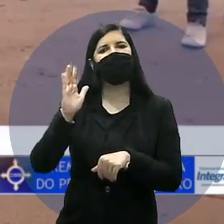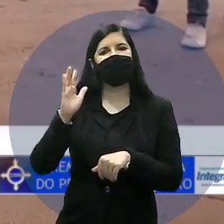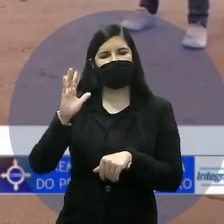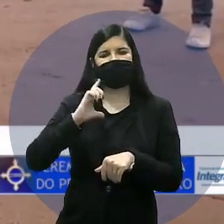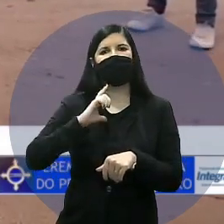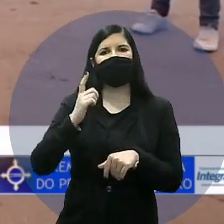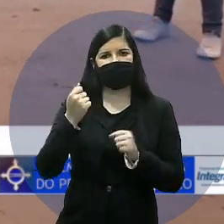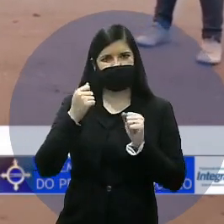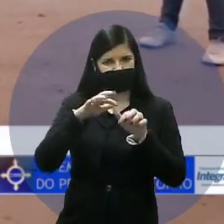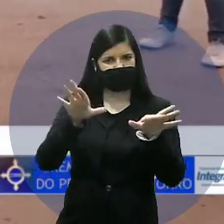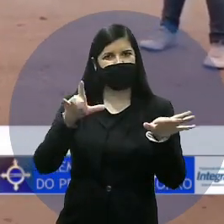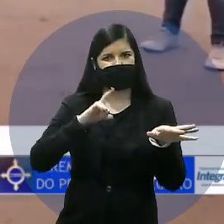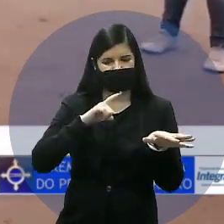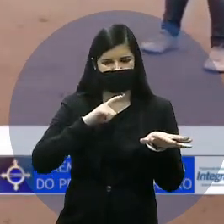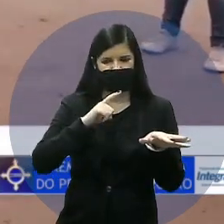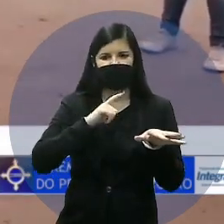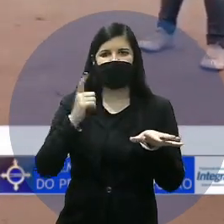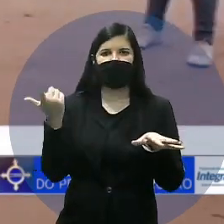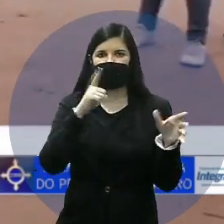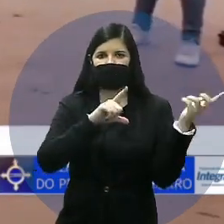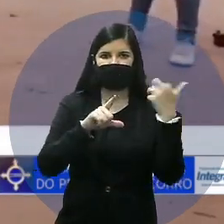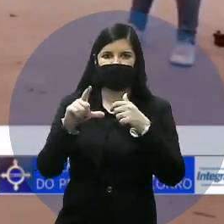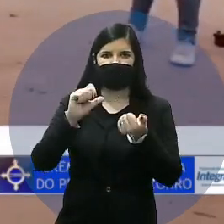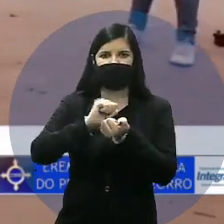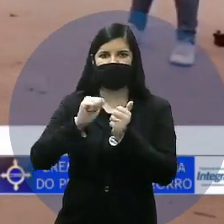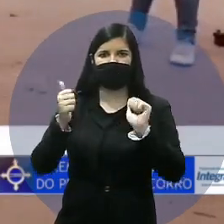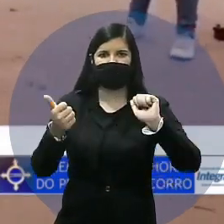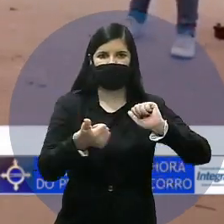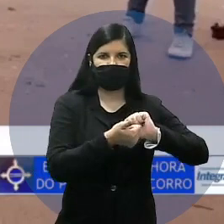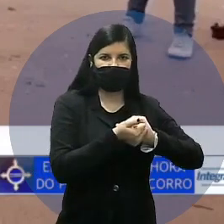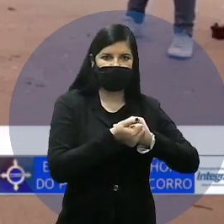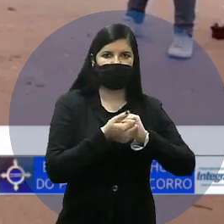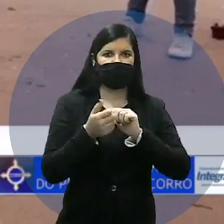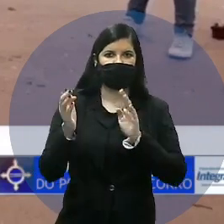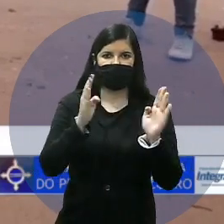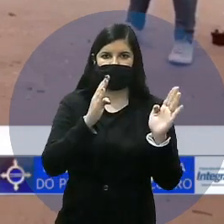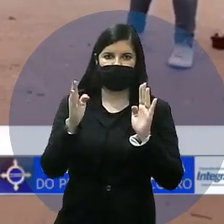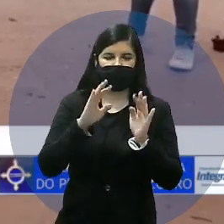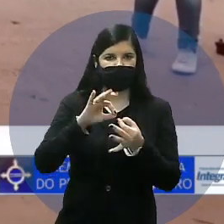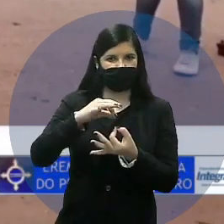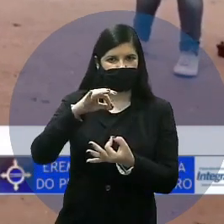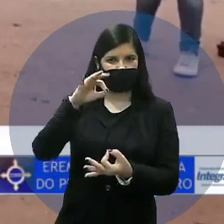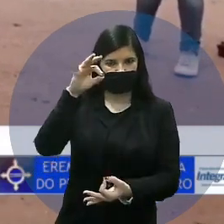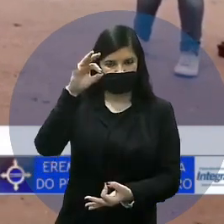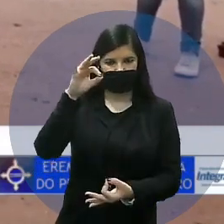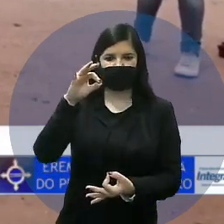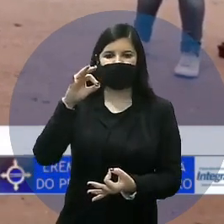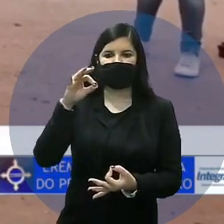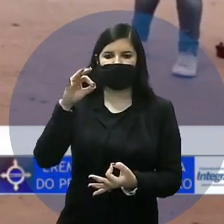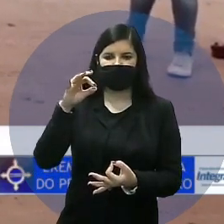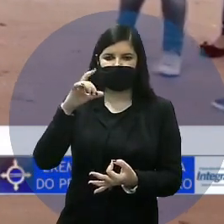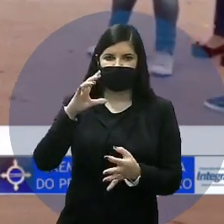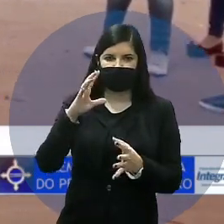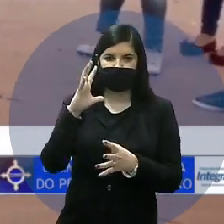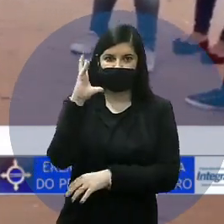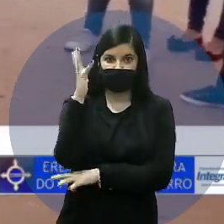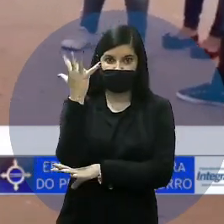existe. Ela consegue se adaptar a um período muito longo, né? As suas raízes